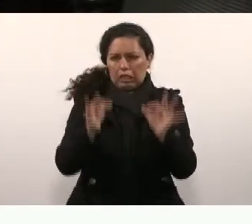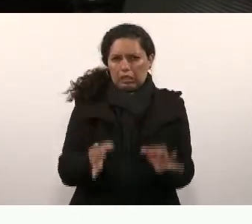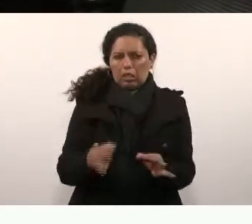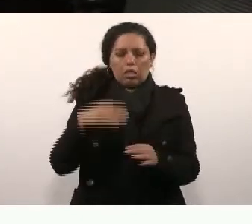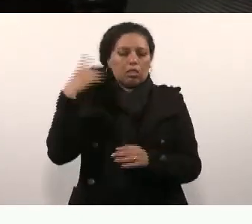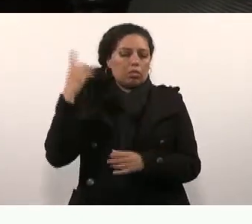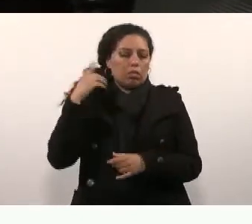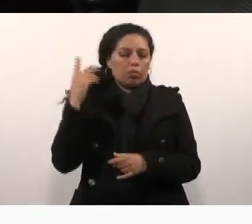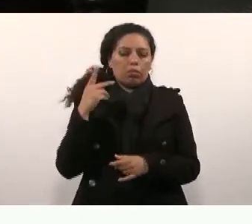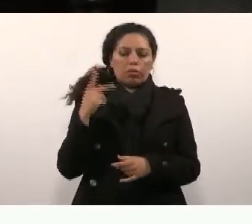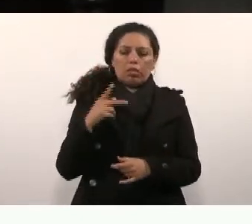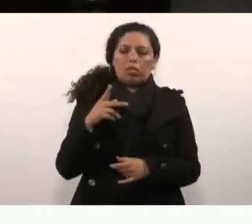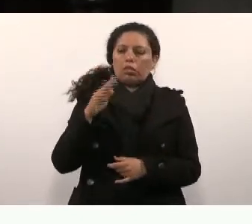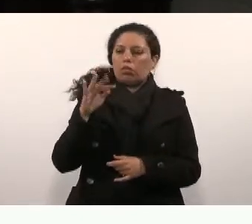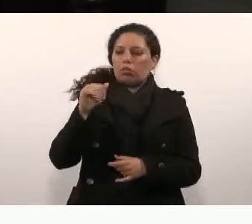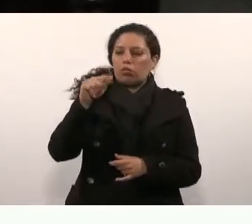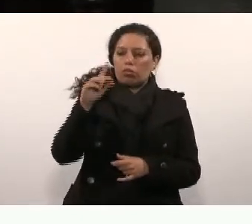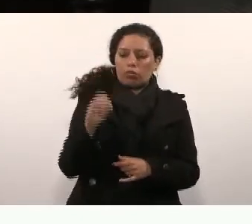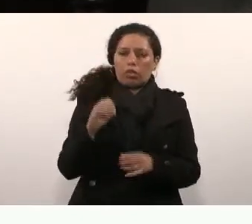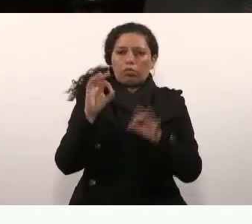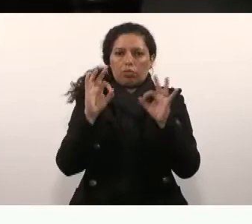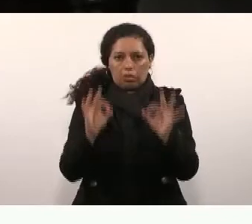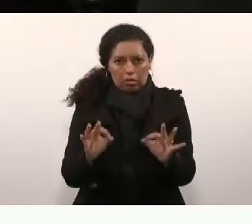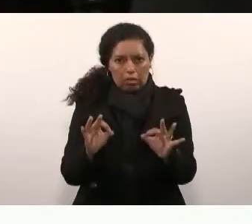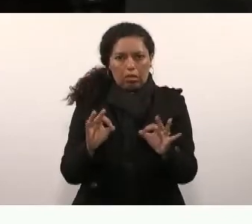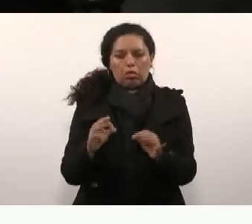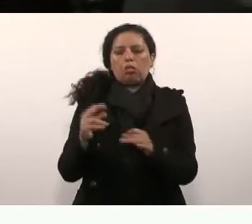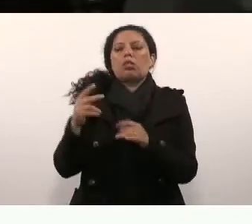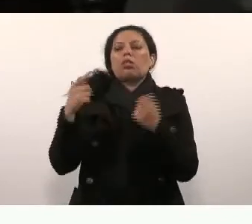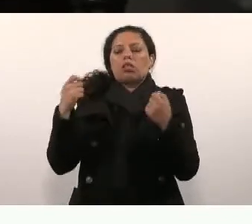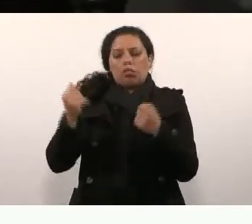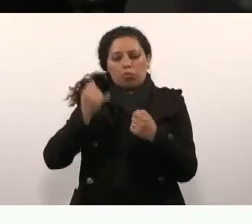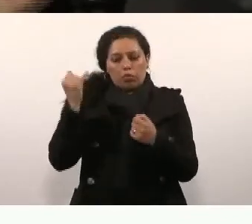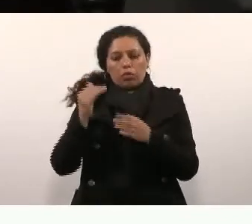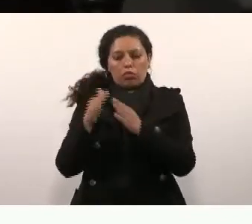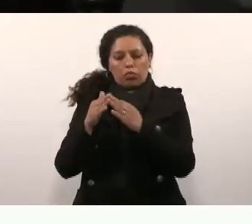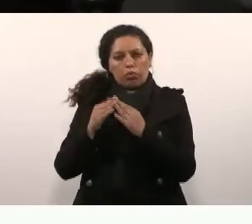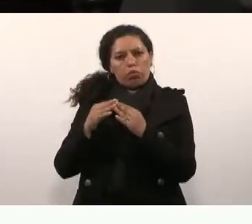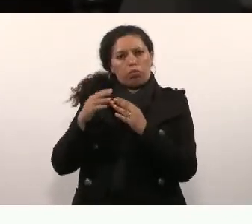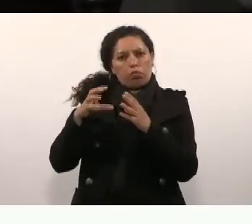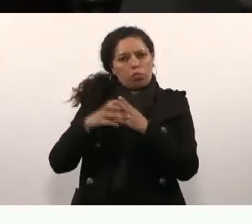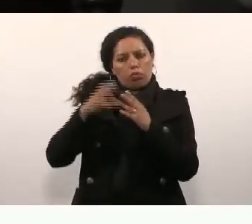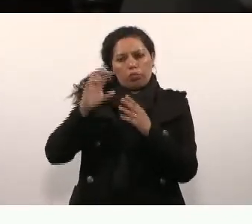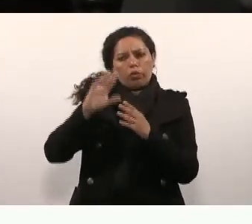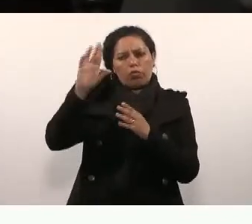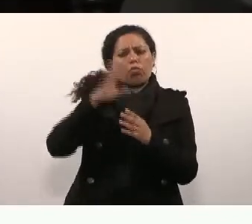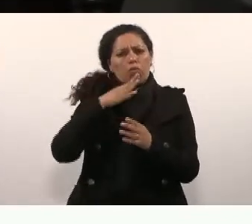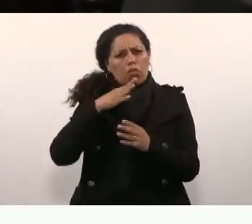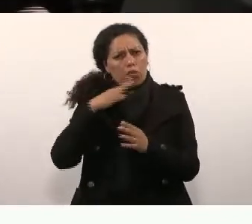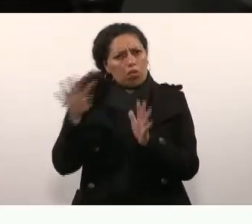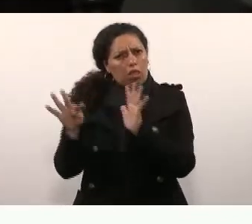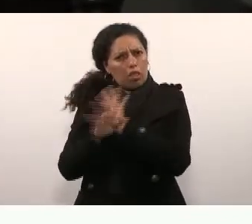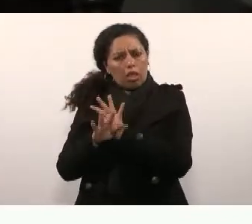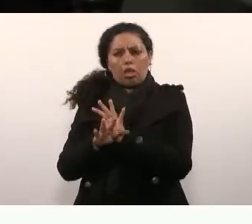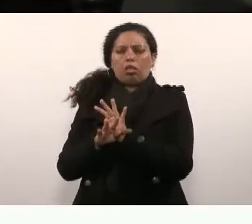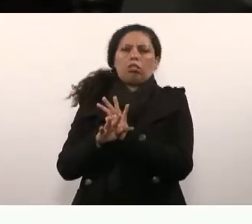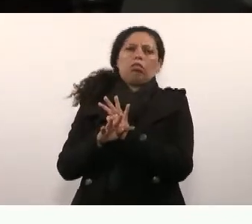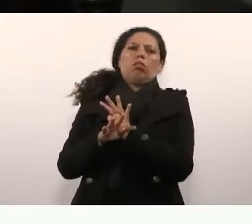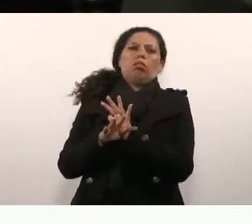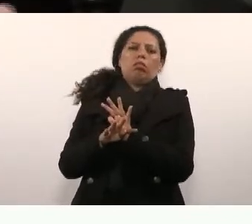deputado Tiago Pampolho a respeito de requerer aos órgãos que têm maior conhecimento da